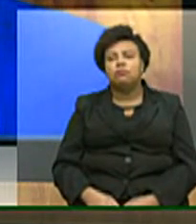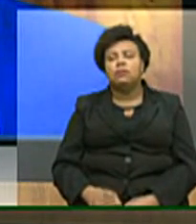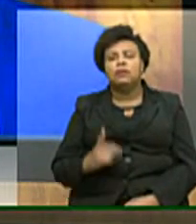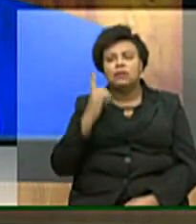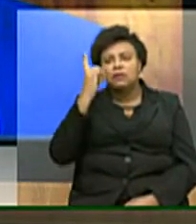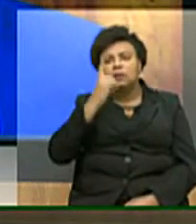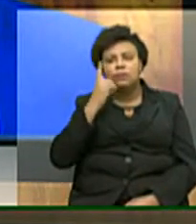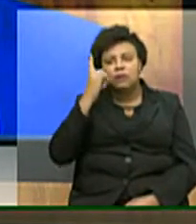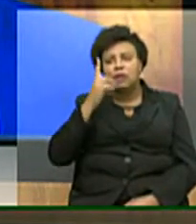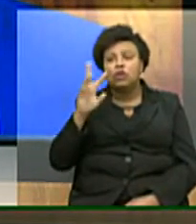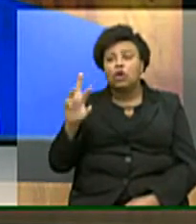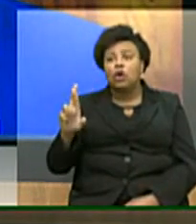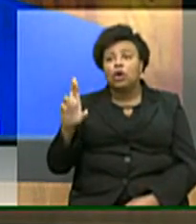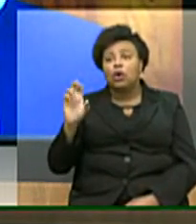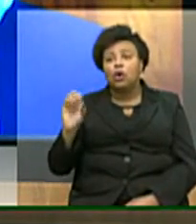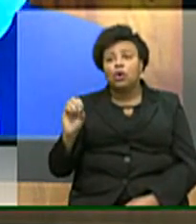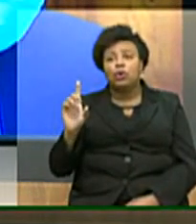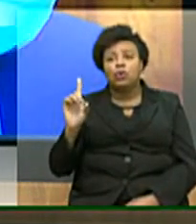Deputado Rodrigo Maroni.